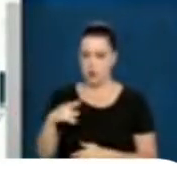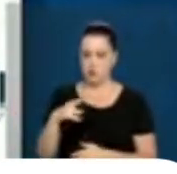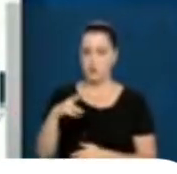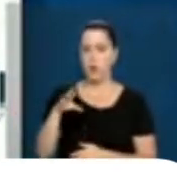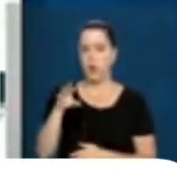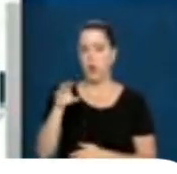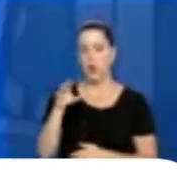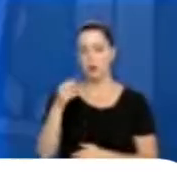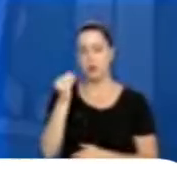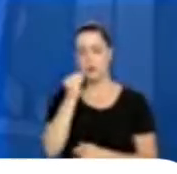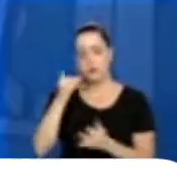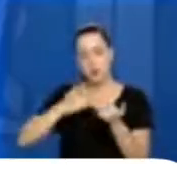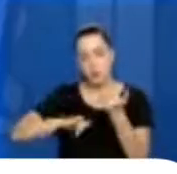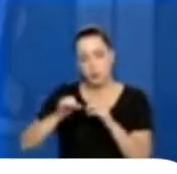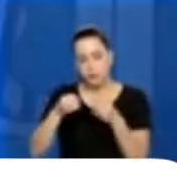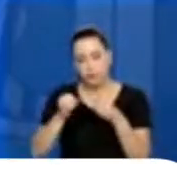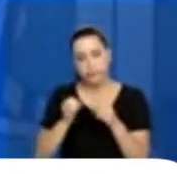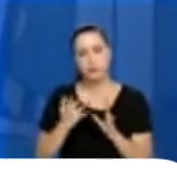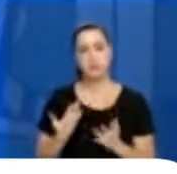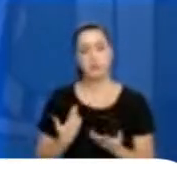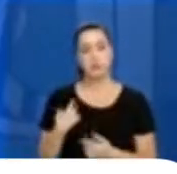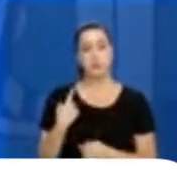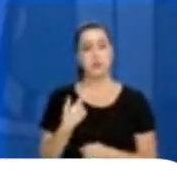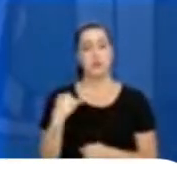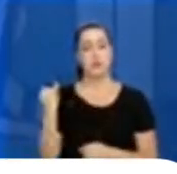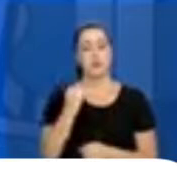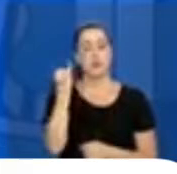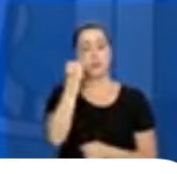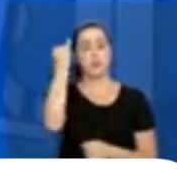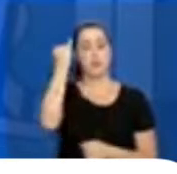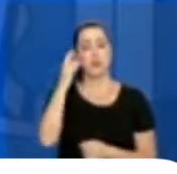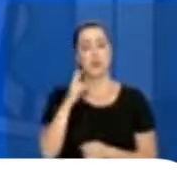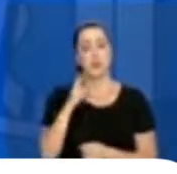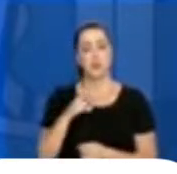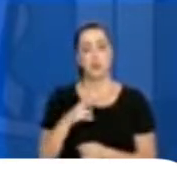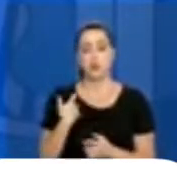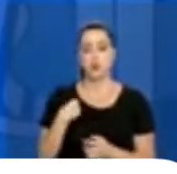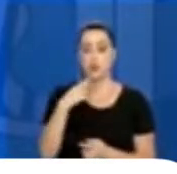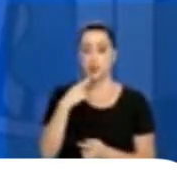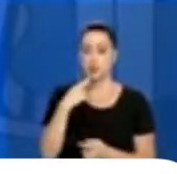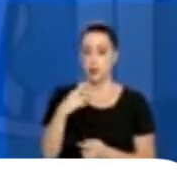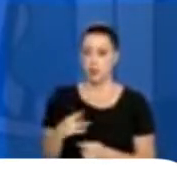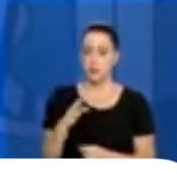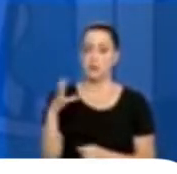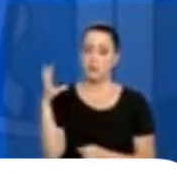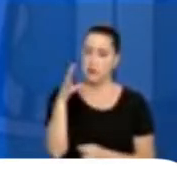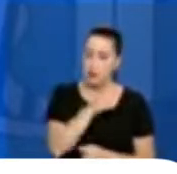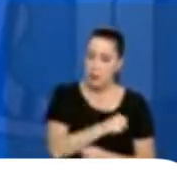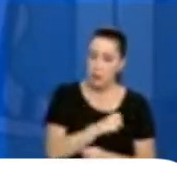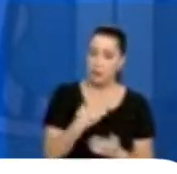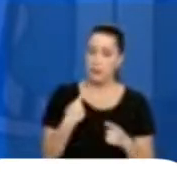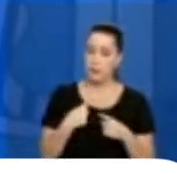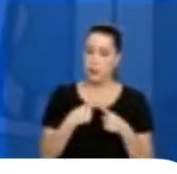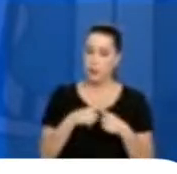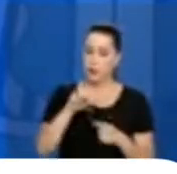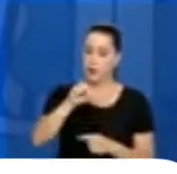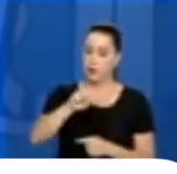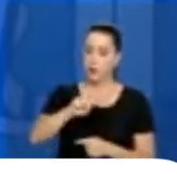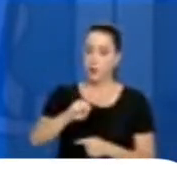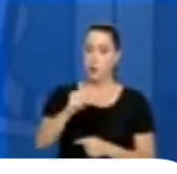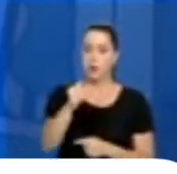de resolutividade bastante importante. 86% dos óbitos registrados até o momento